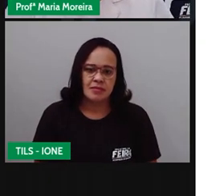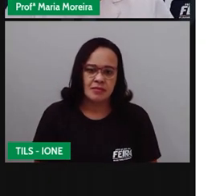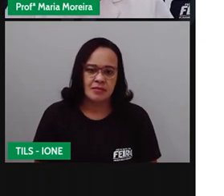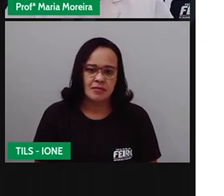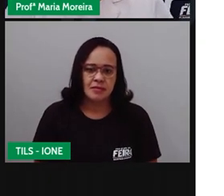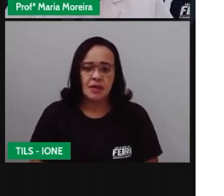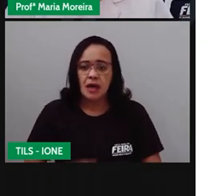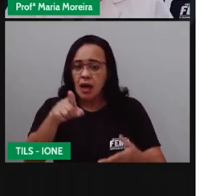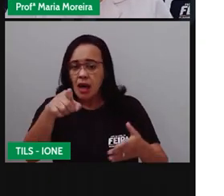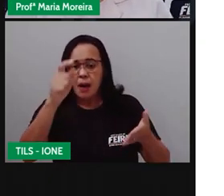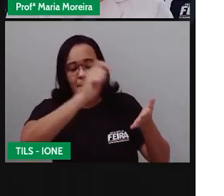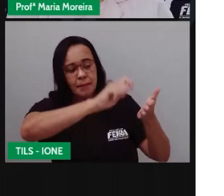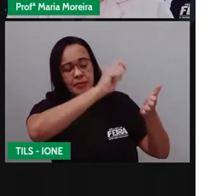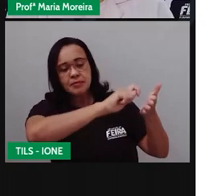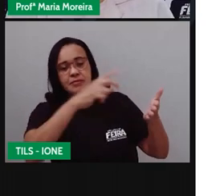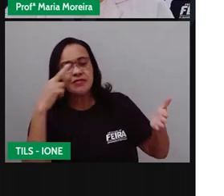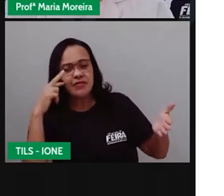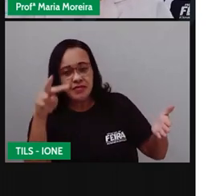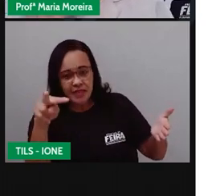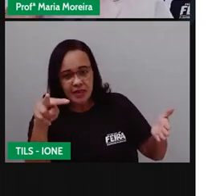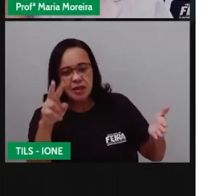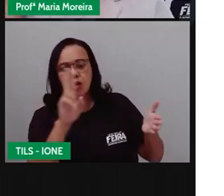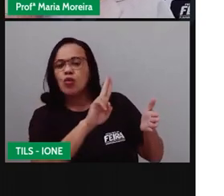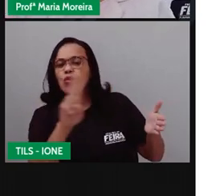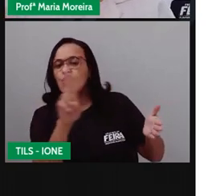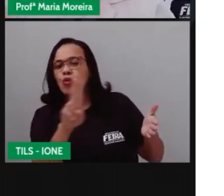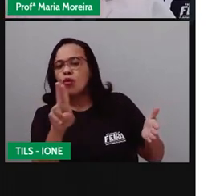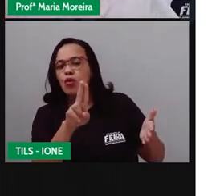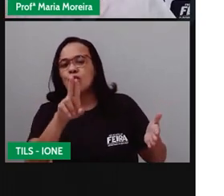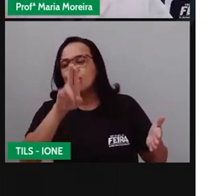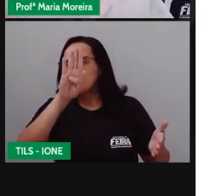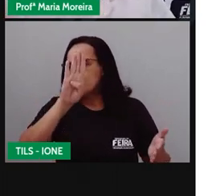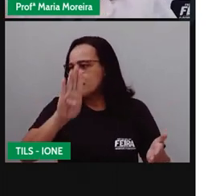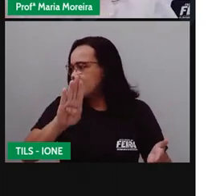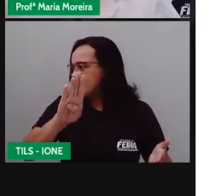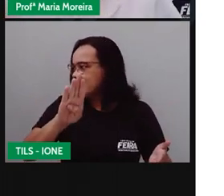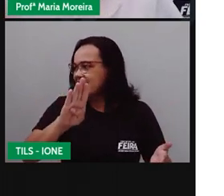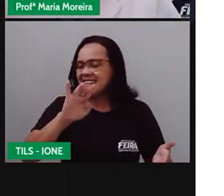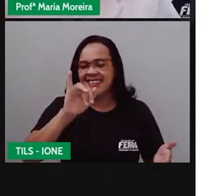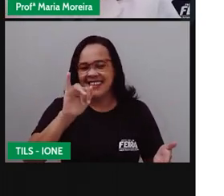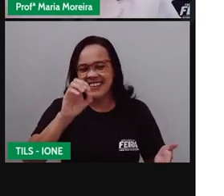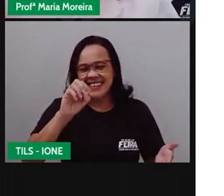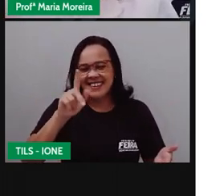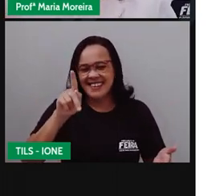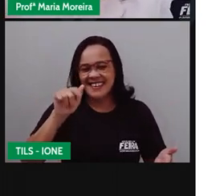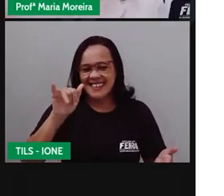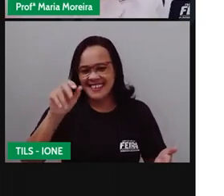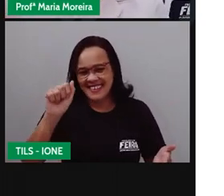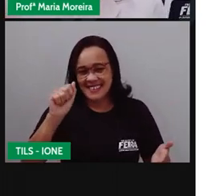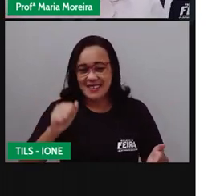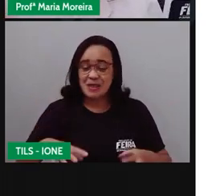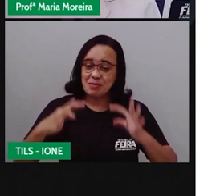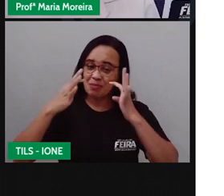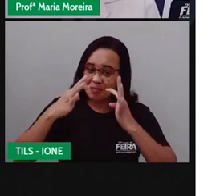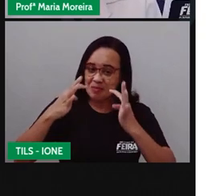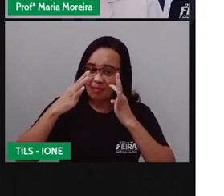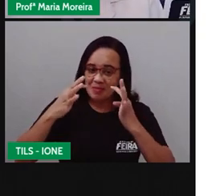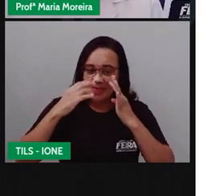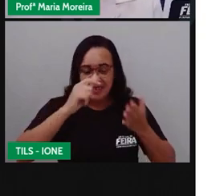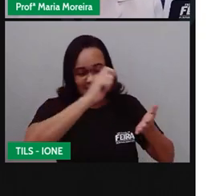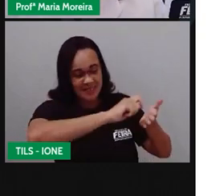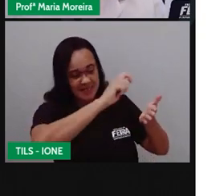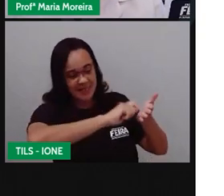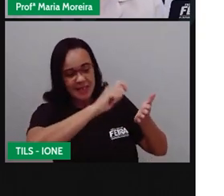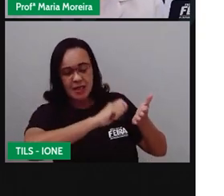E a biografia, vamos agora aprender. Fica atenta, Ione, que agora é a hora. A biografia é um tipo de texto que